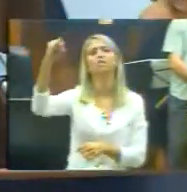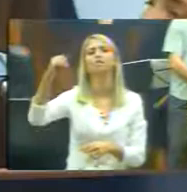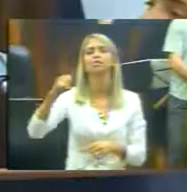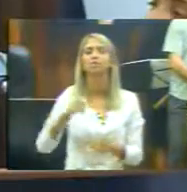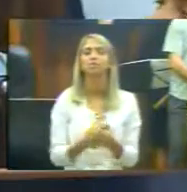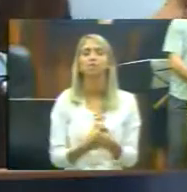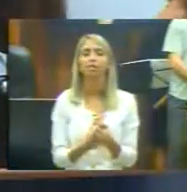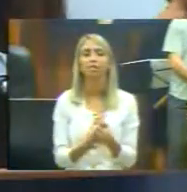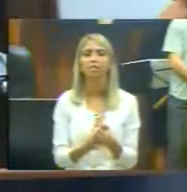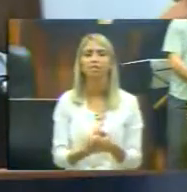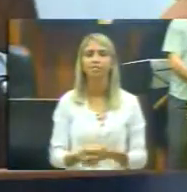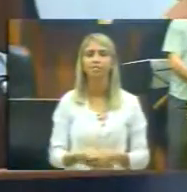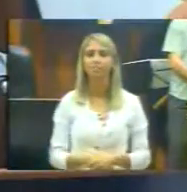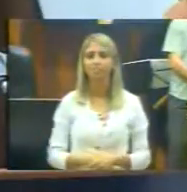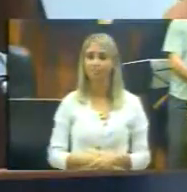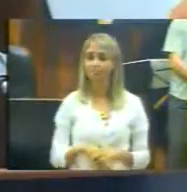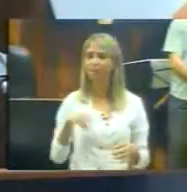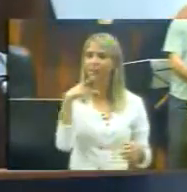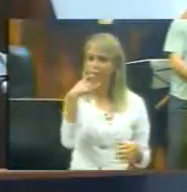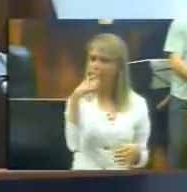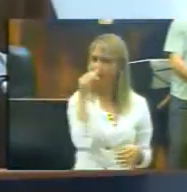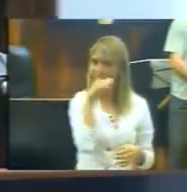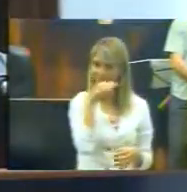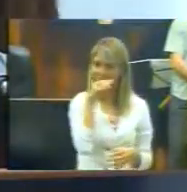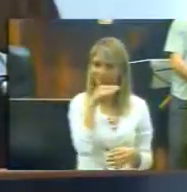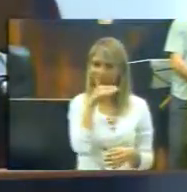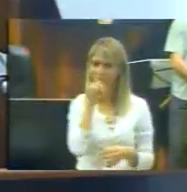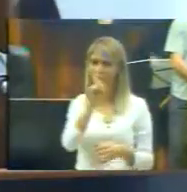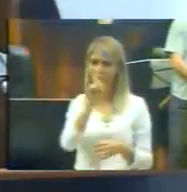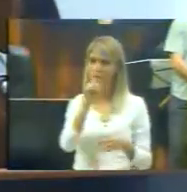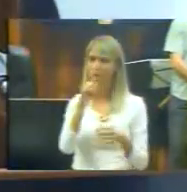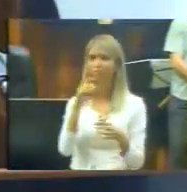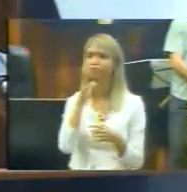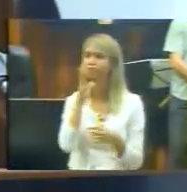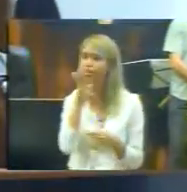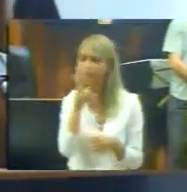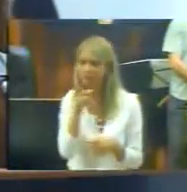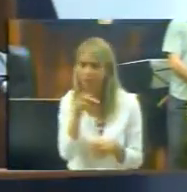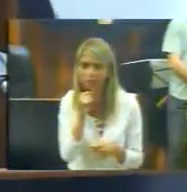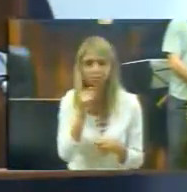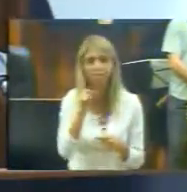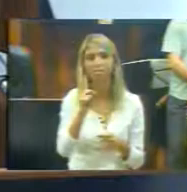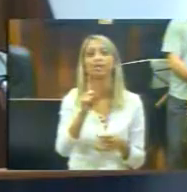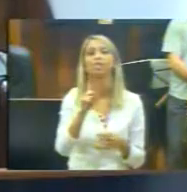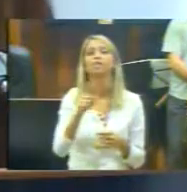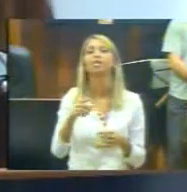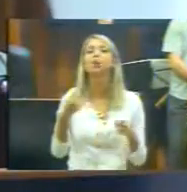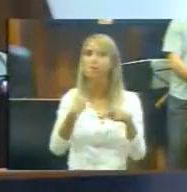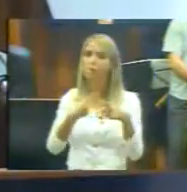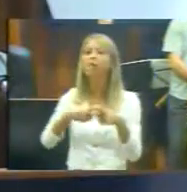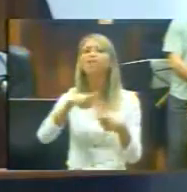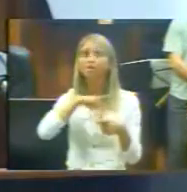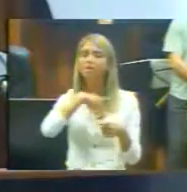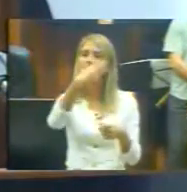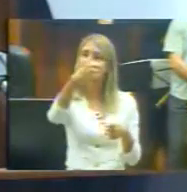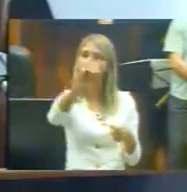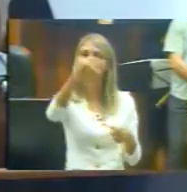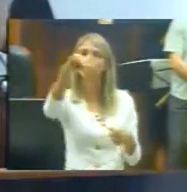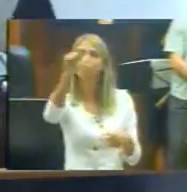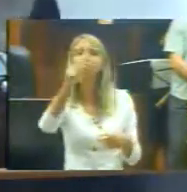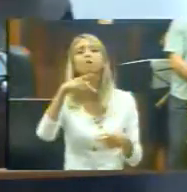alongar nessa fala inicial, pois teremos 30 dias para dialogar muito com todos